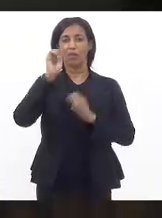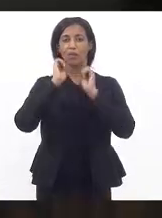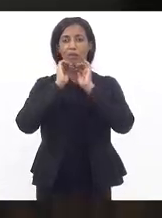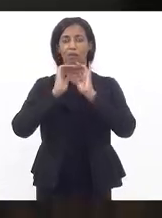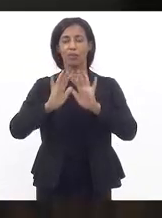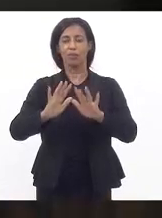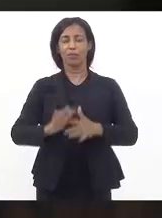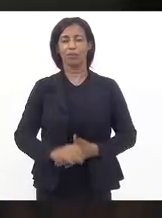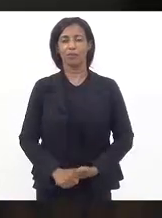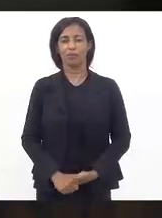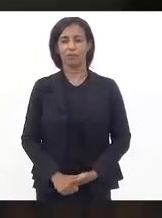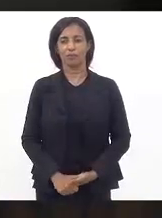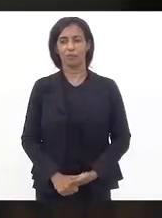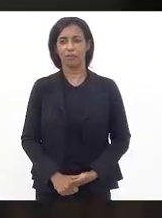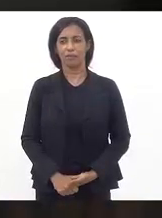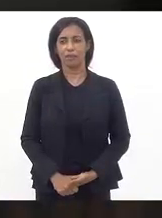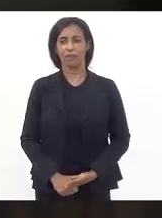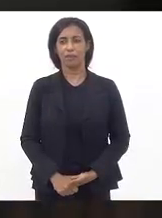abençoe